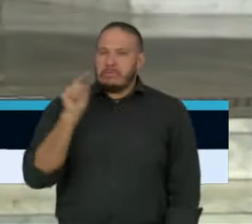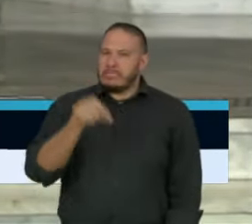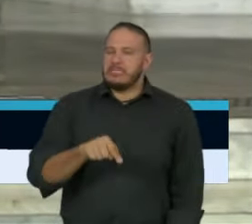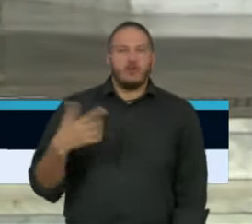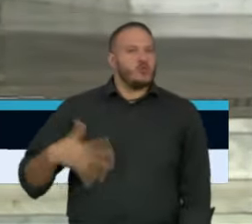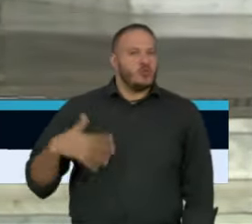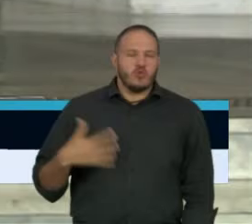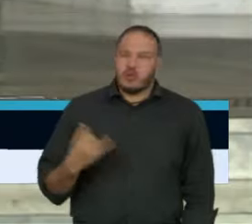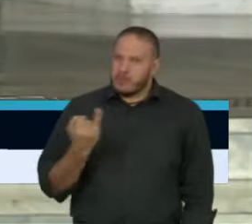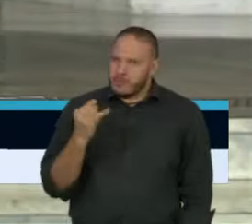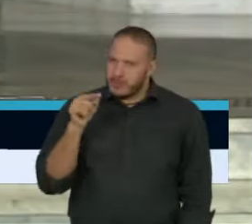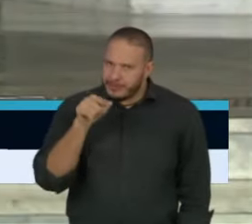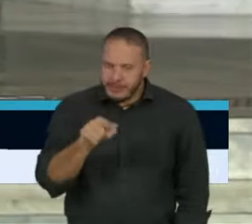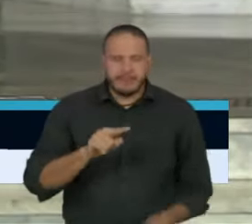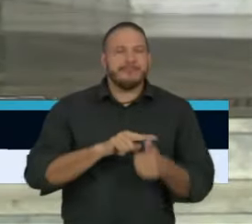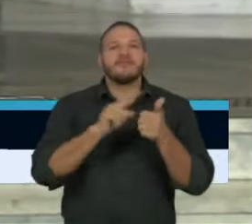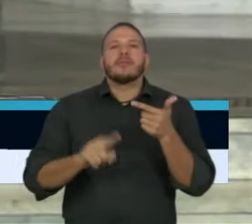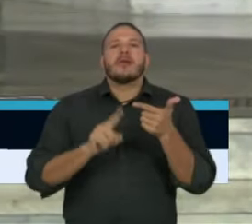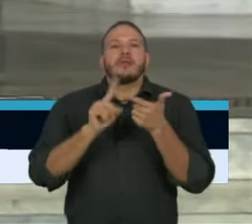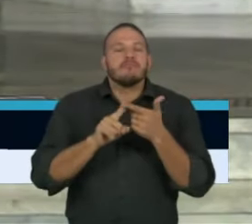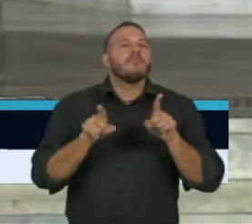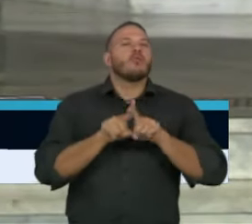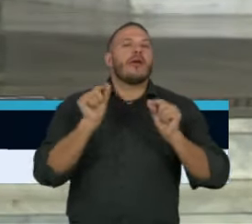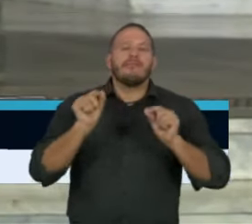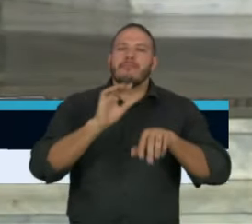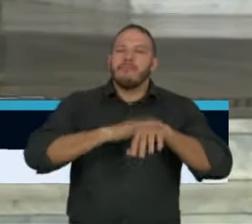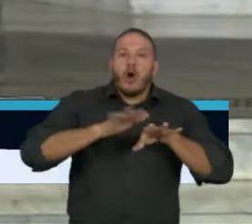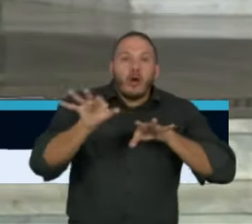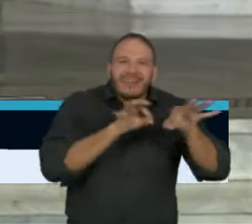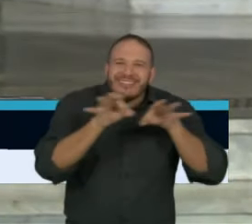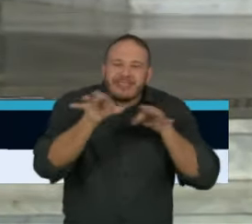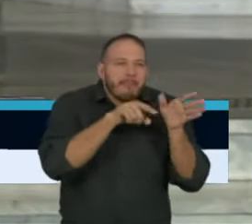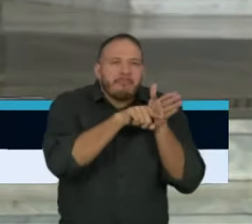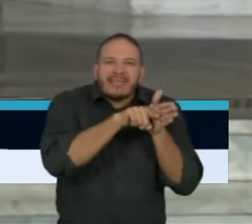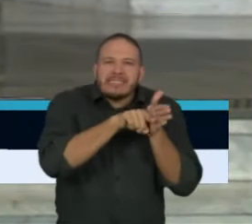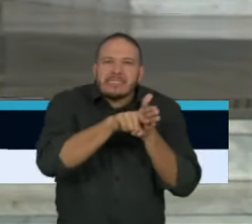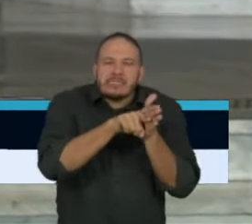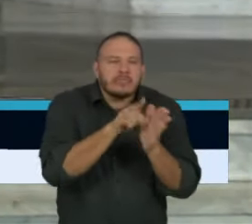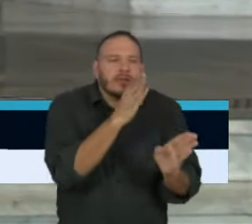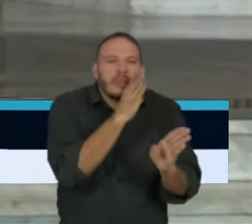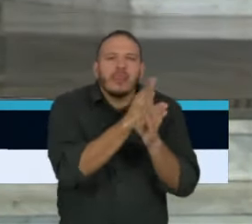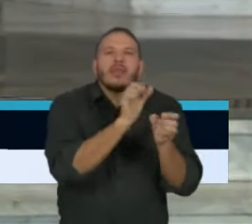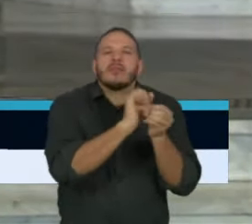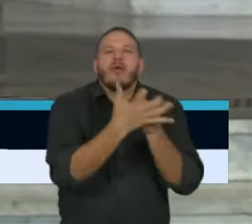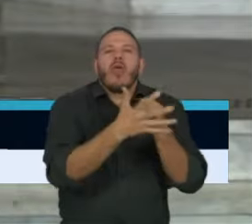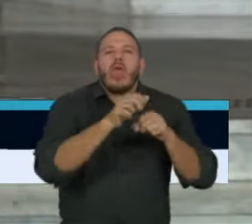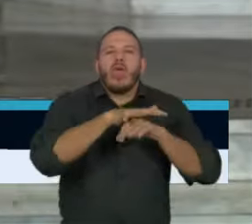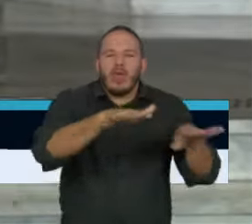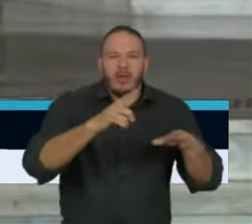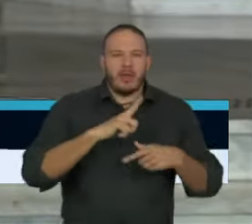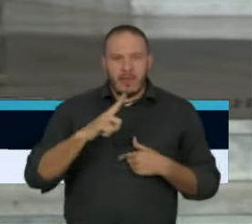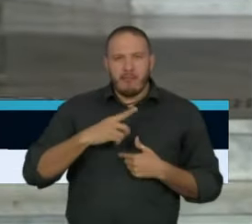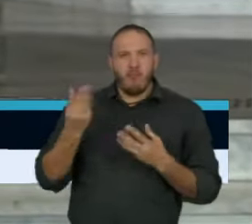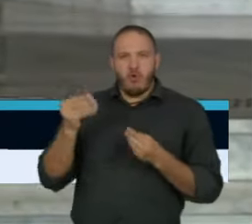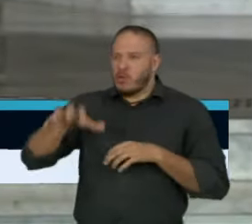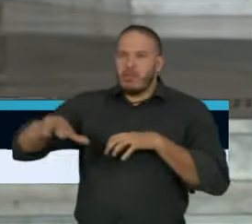importantíssimo. Segundo, organizar as pesquisas em relação ao vírus. Quer dizer, existem muitas